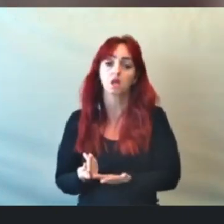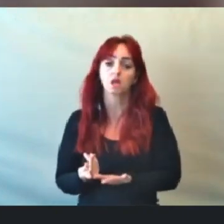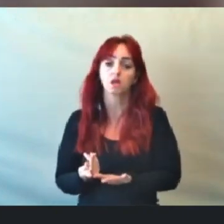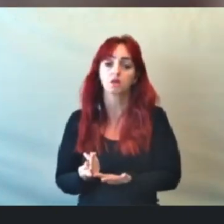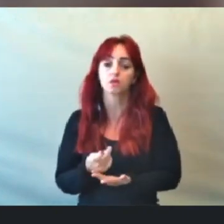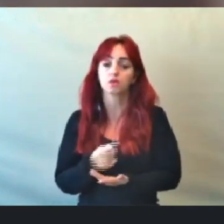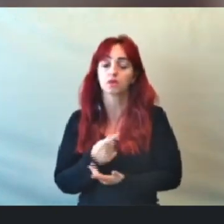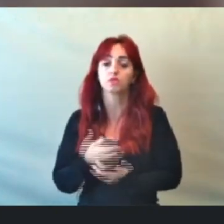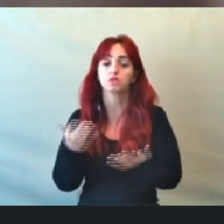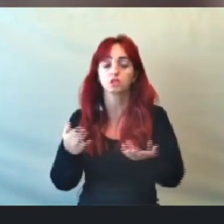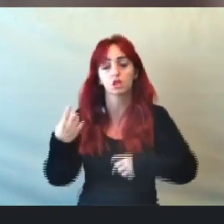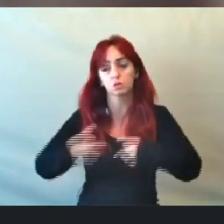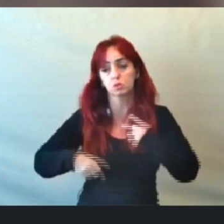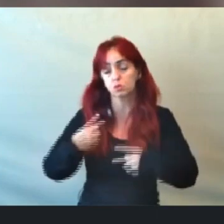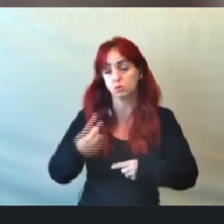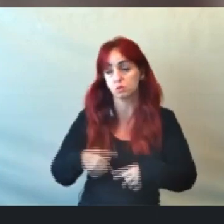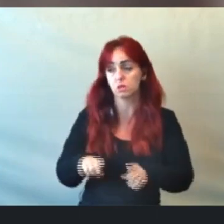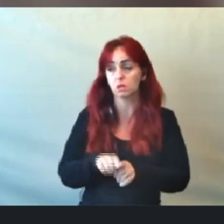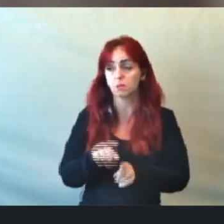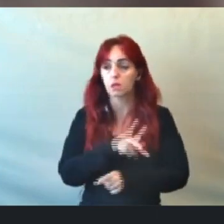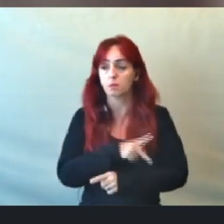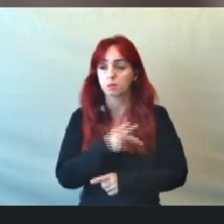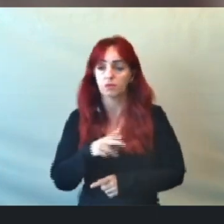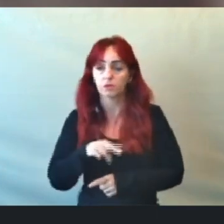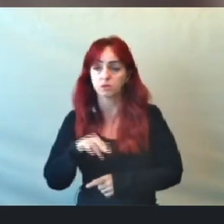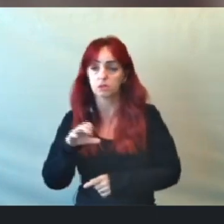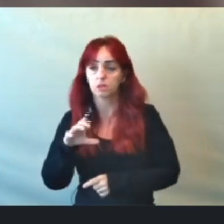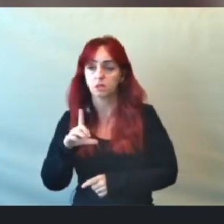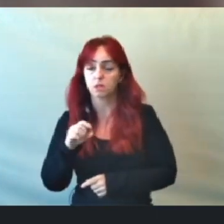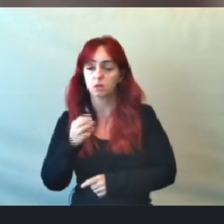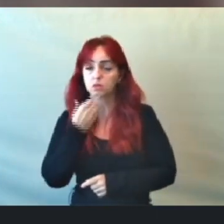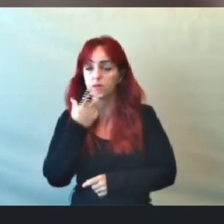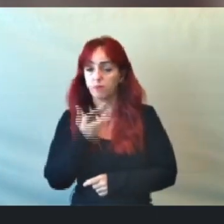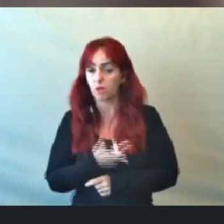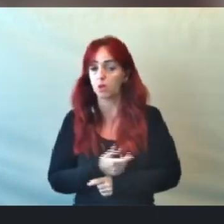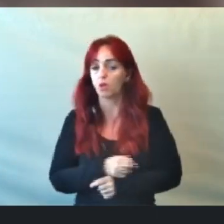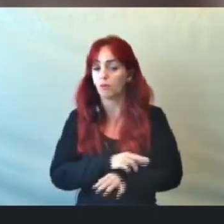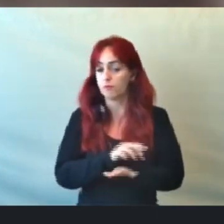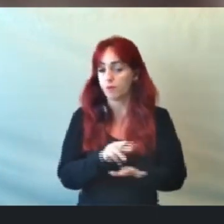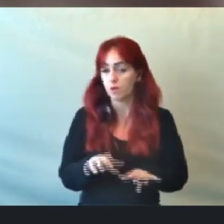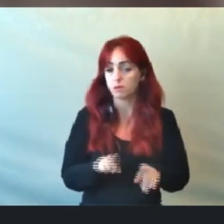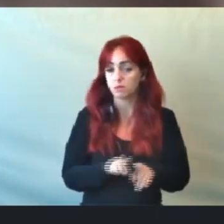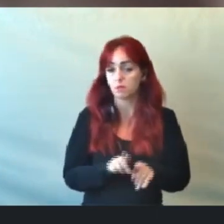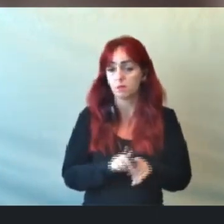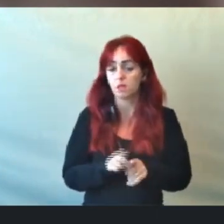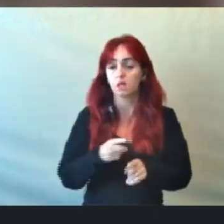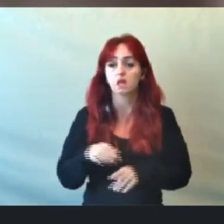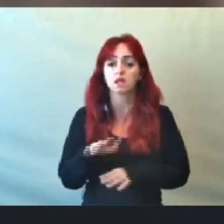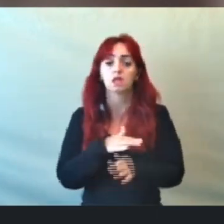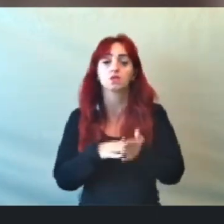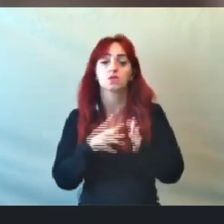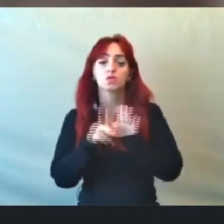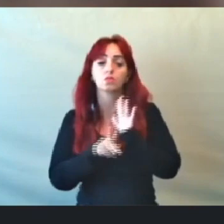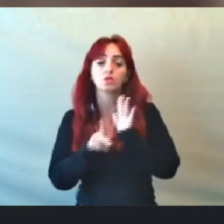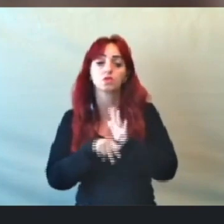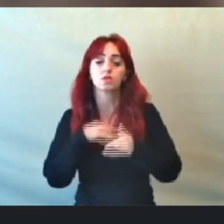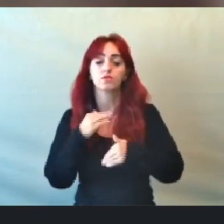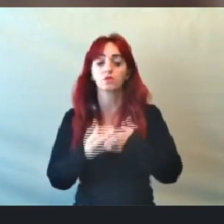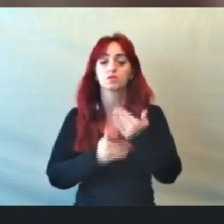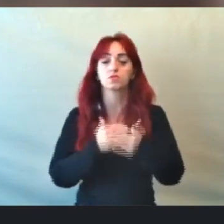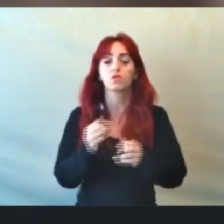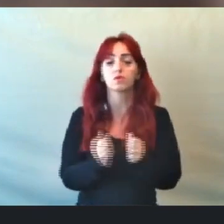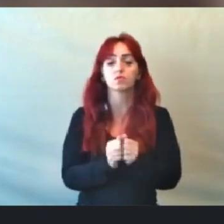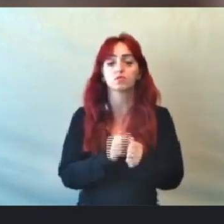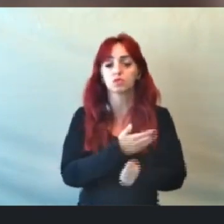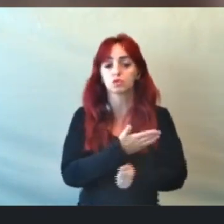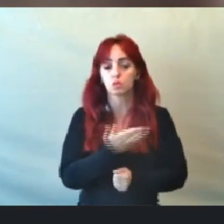Nilo já deve ter esclarecido muita coisa, pois, né, todo o projeto foi desenvolvido com ele, com outros membros